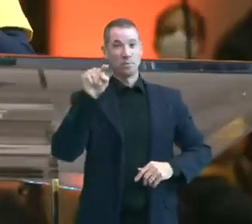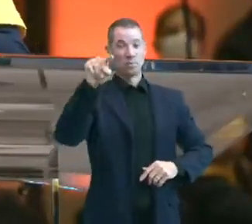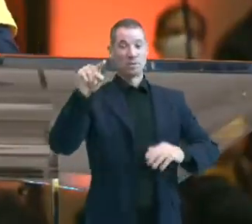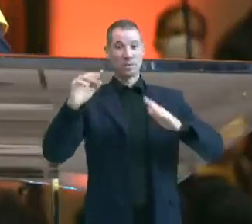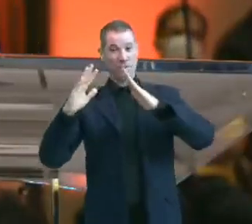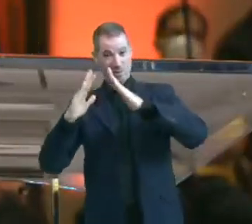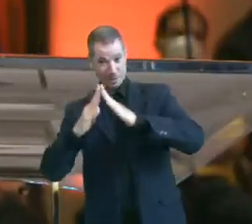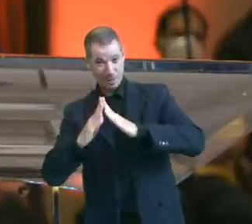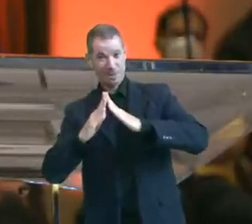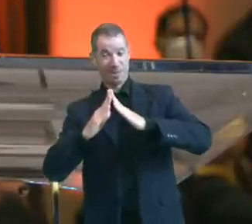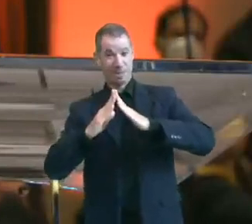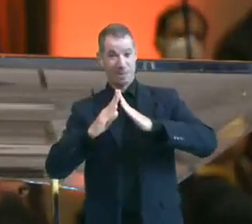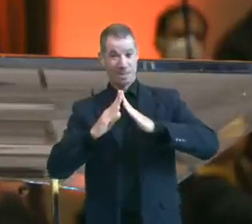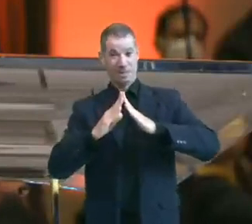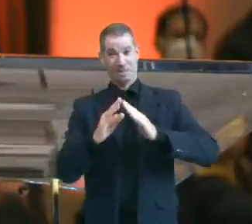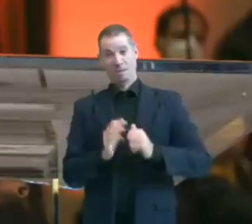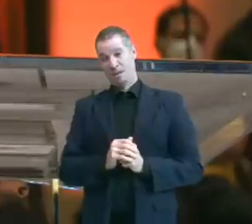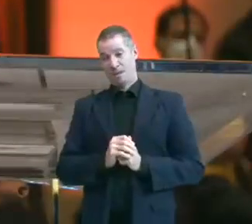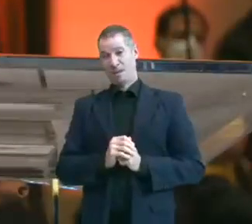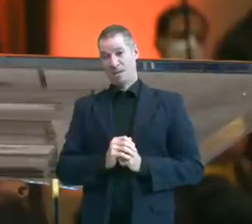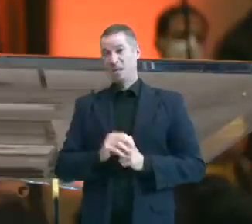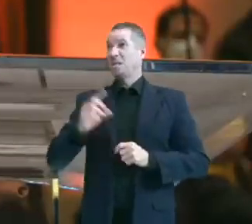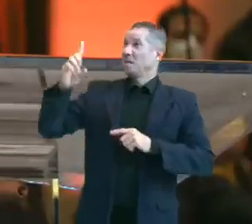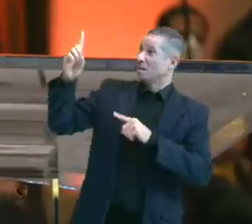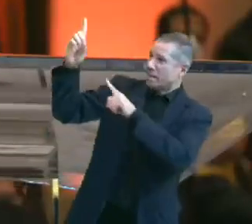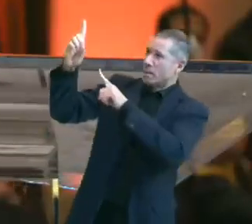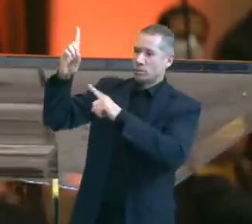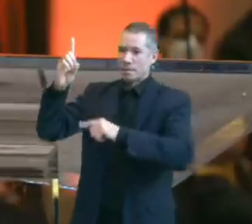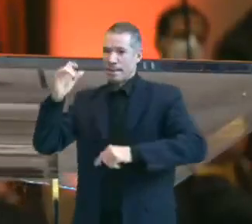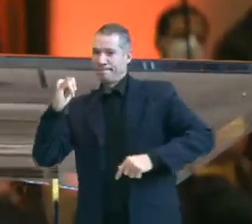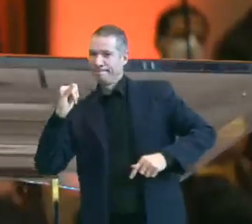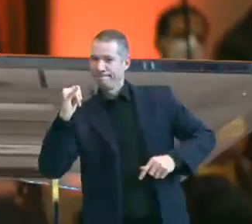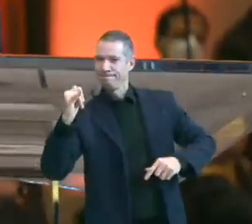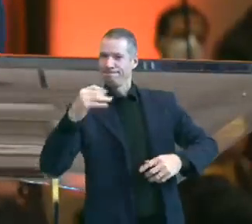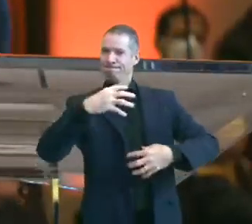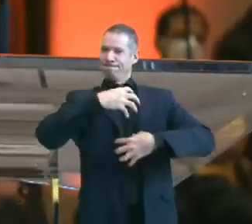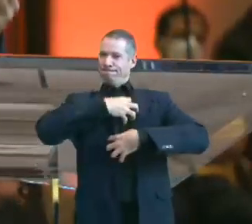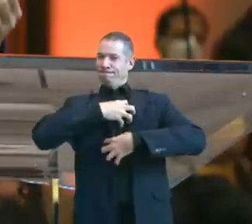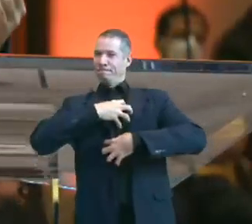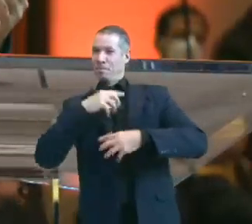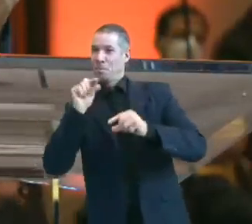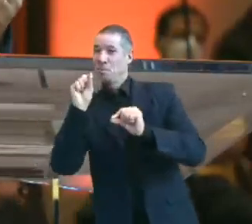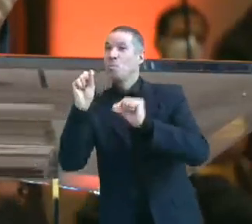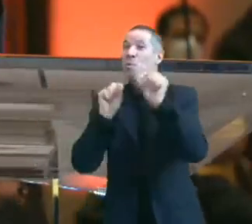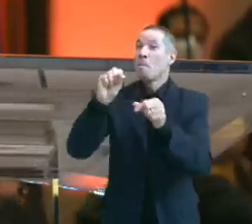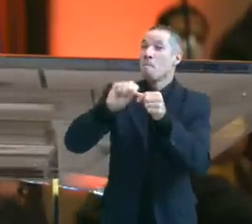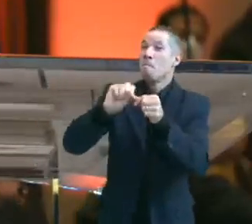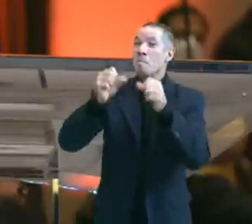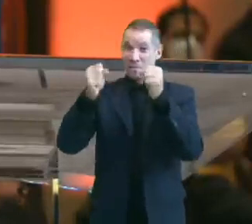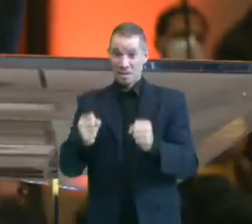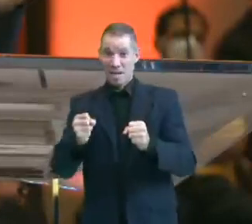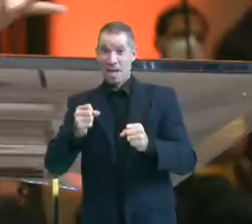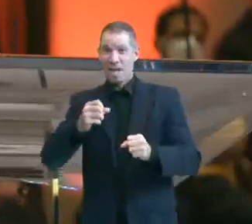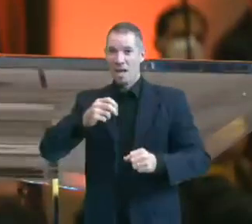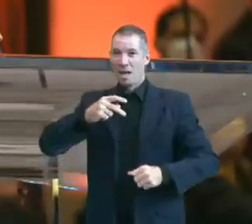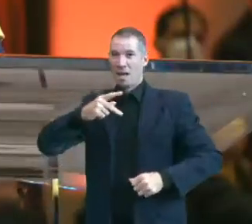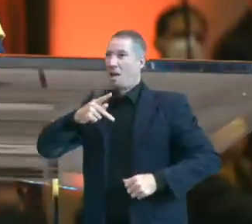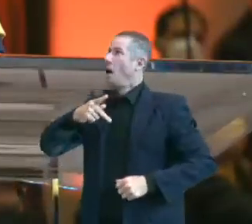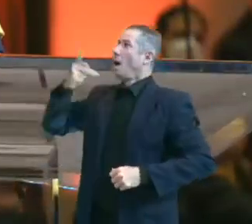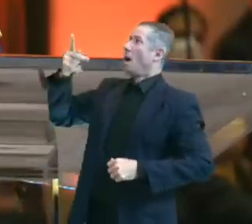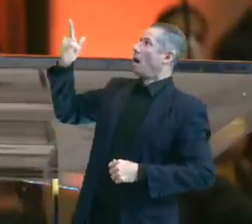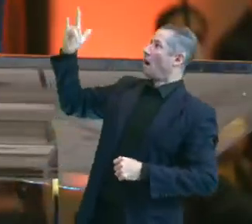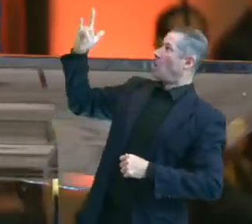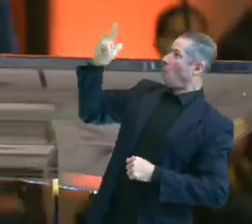em casa, você que está aí, Deus está te incomodando. O que você pode fazer para falar do amor de